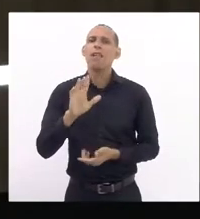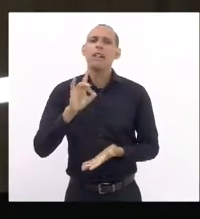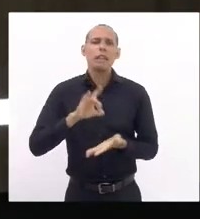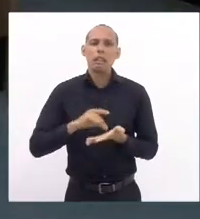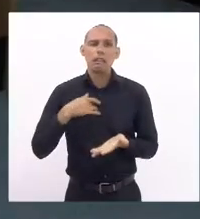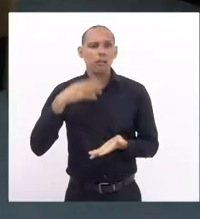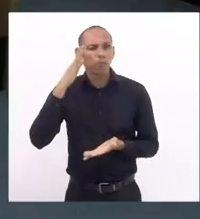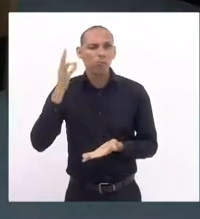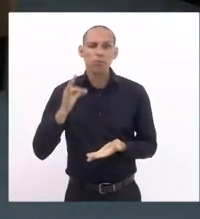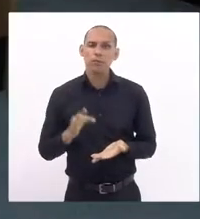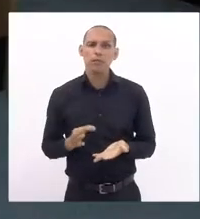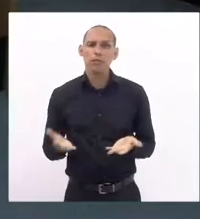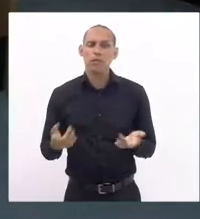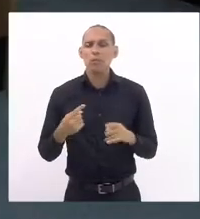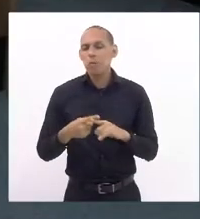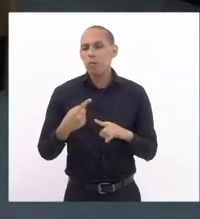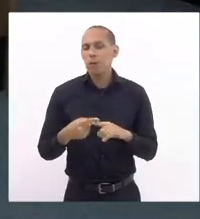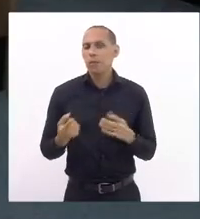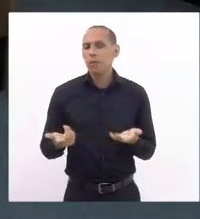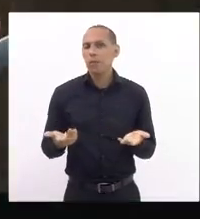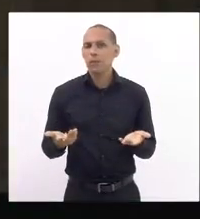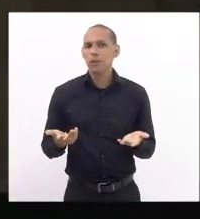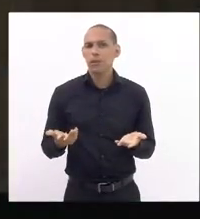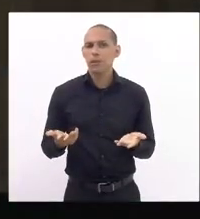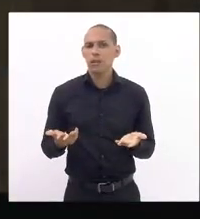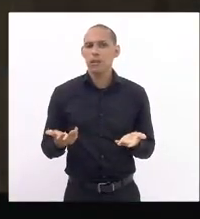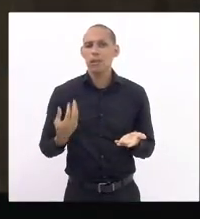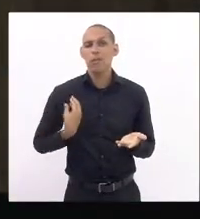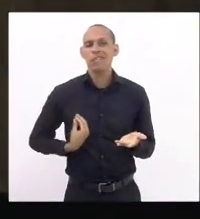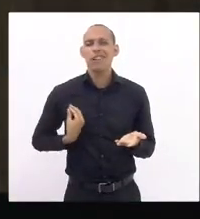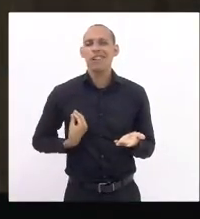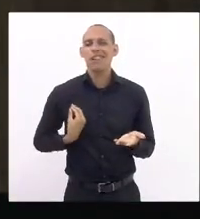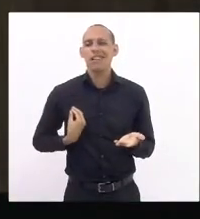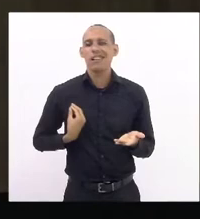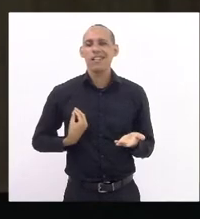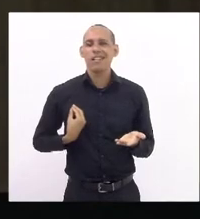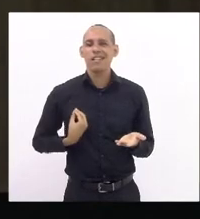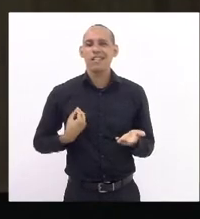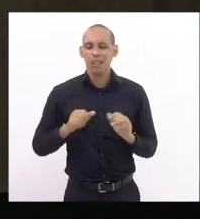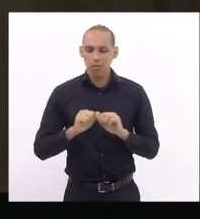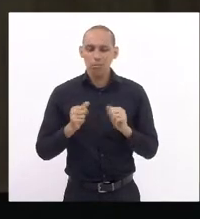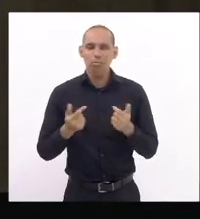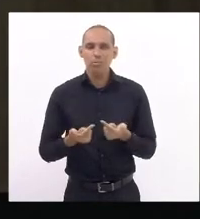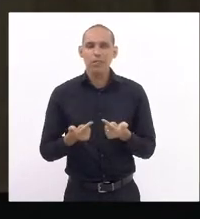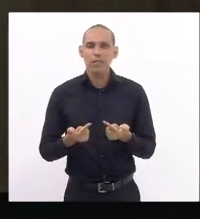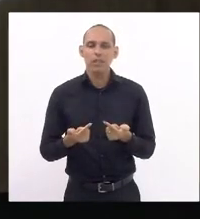eu não tinha conhecimento por conta da presença efetiva da casa